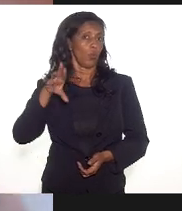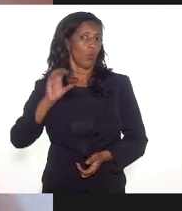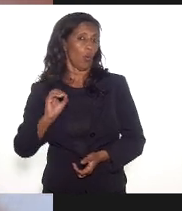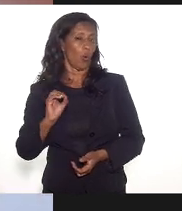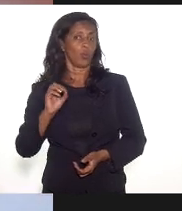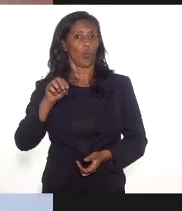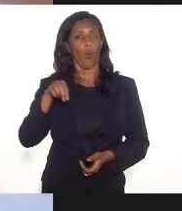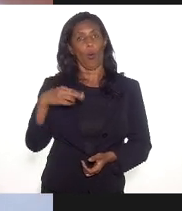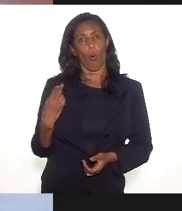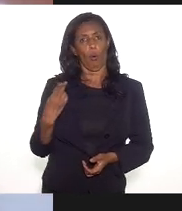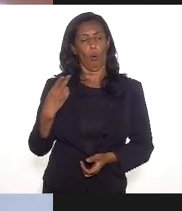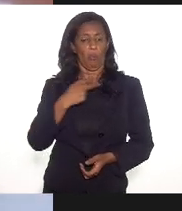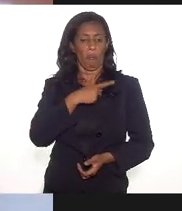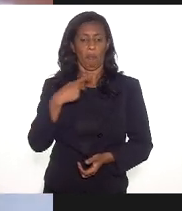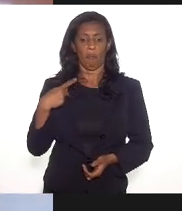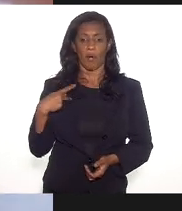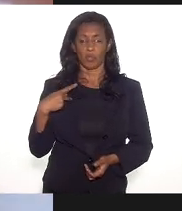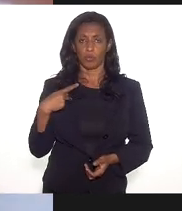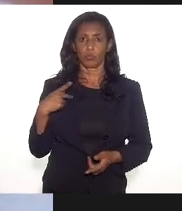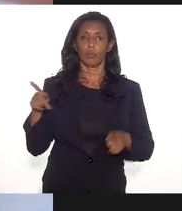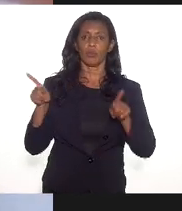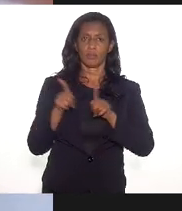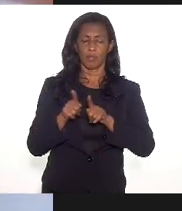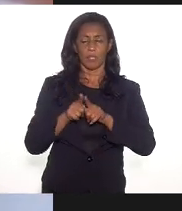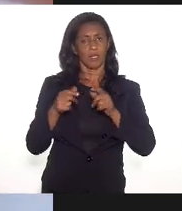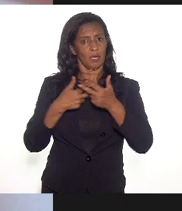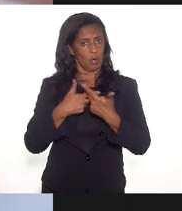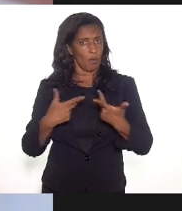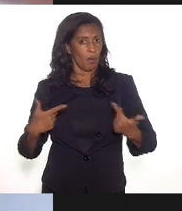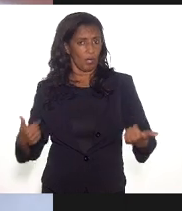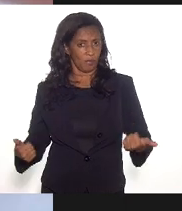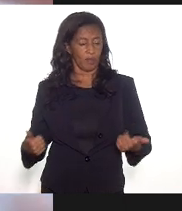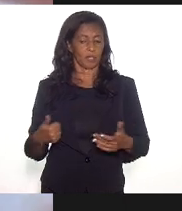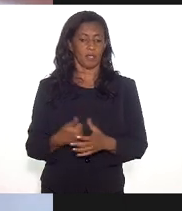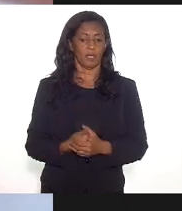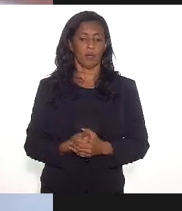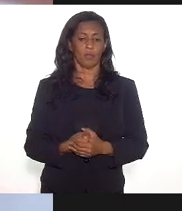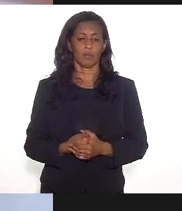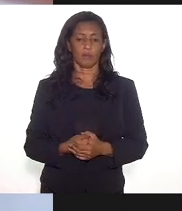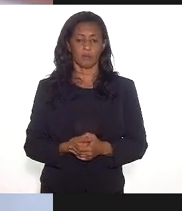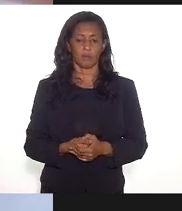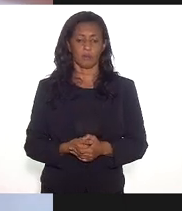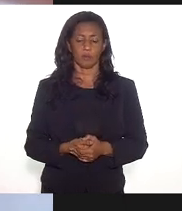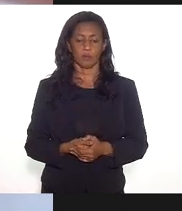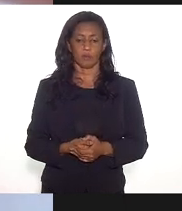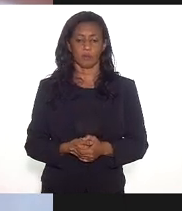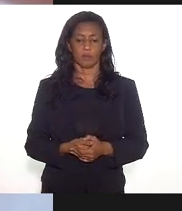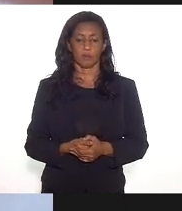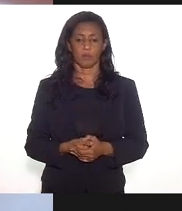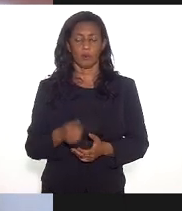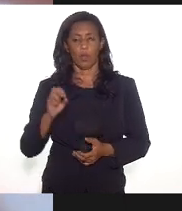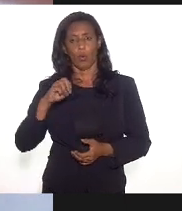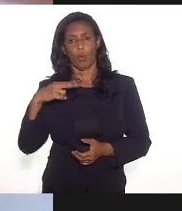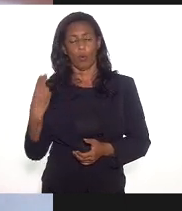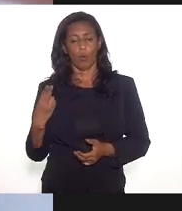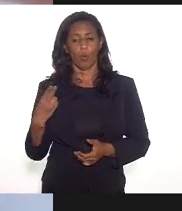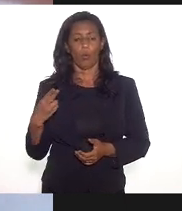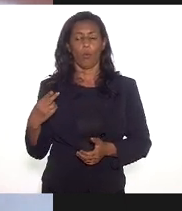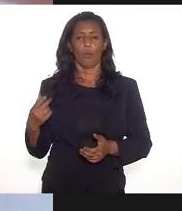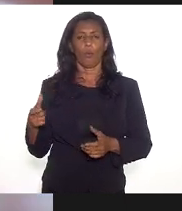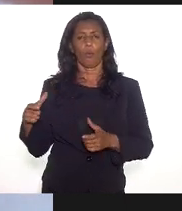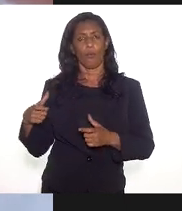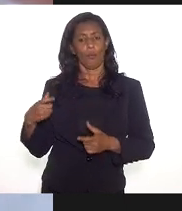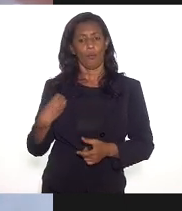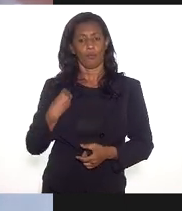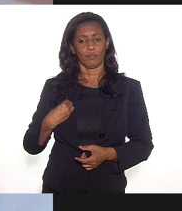ou contador, tem que ser qualificado, ter uma qualificação do líder, ou seu procurador, o comprovante de